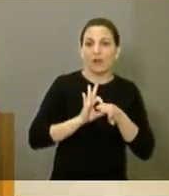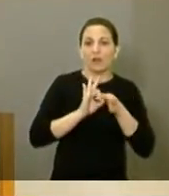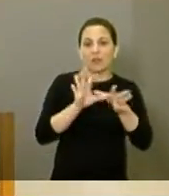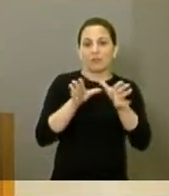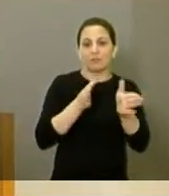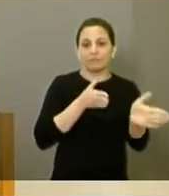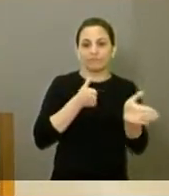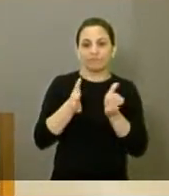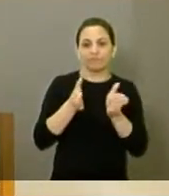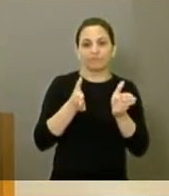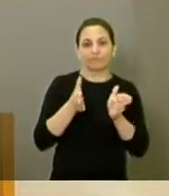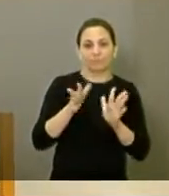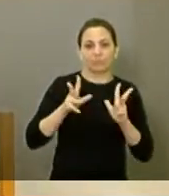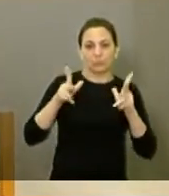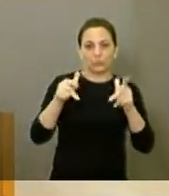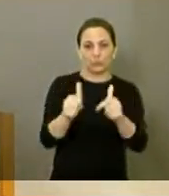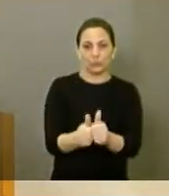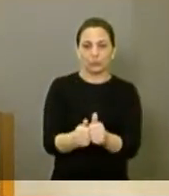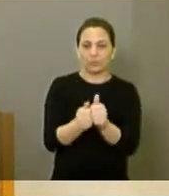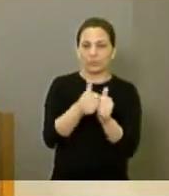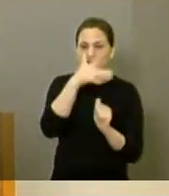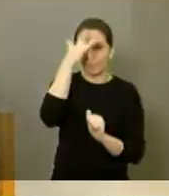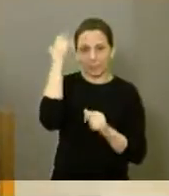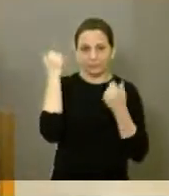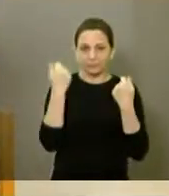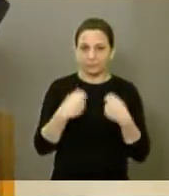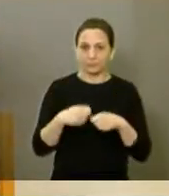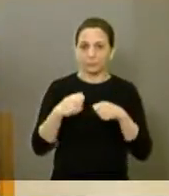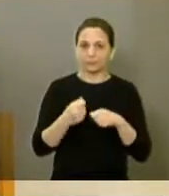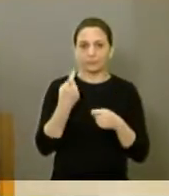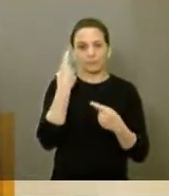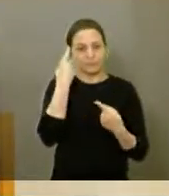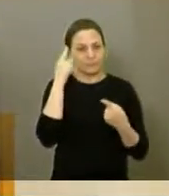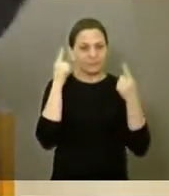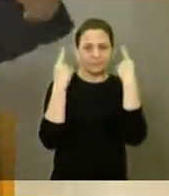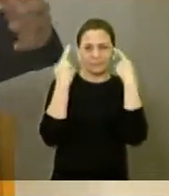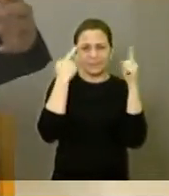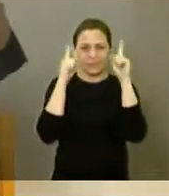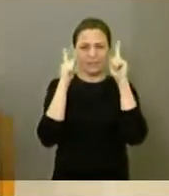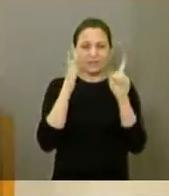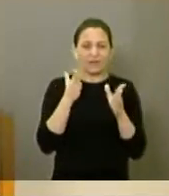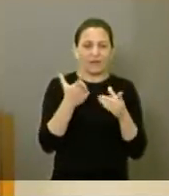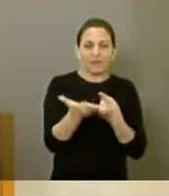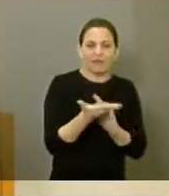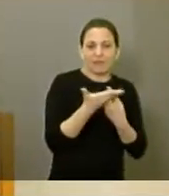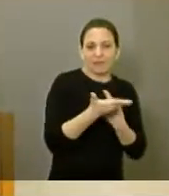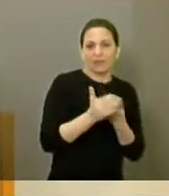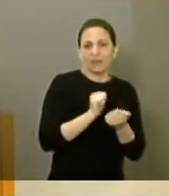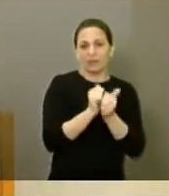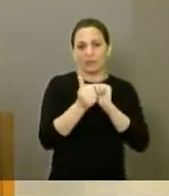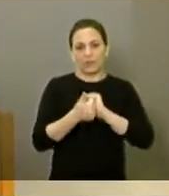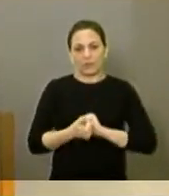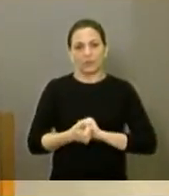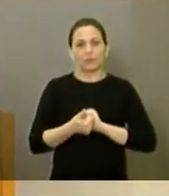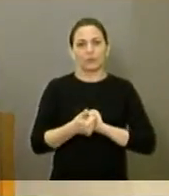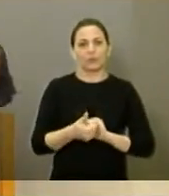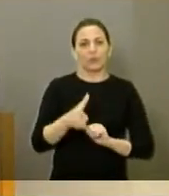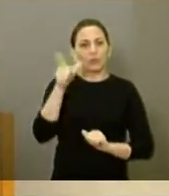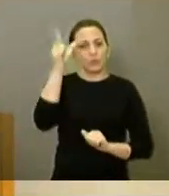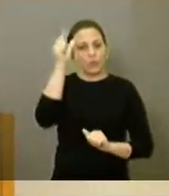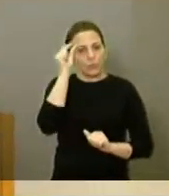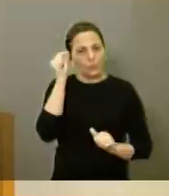então com criatividade você consegue atendendo todo mundo e se adequando e aliviando a dor o sofrimento